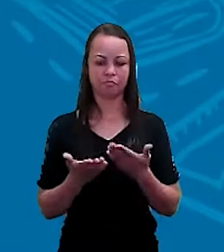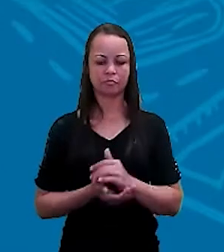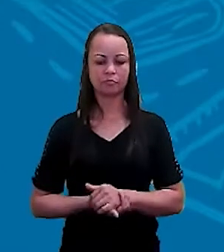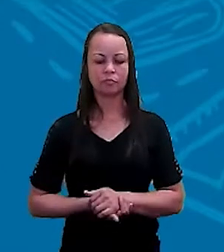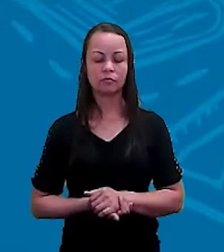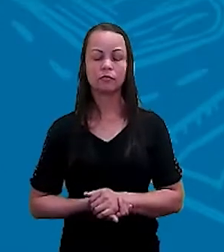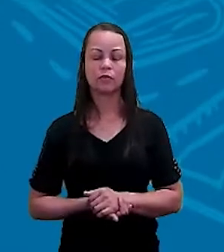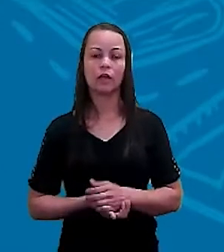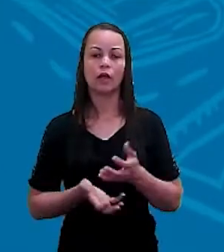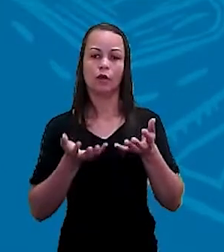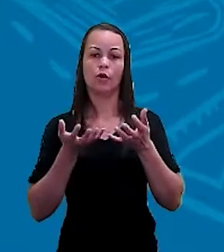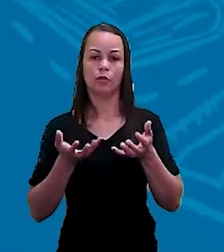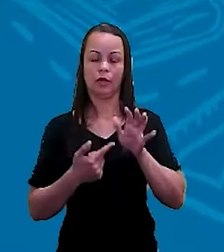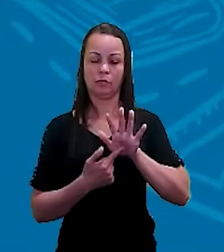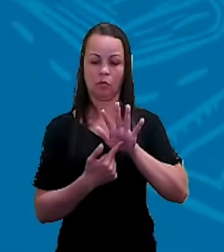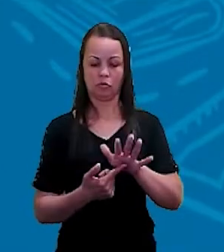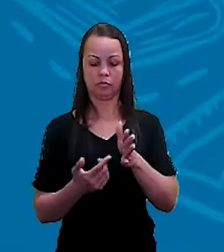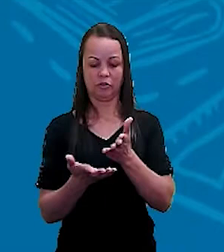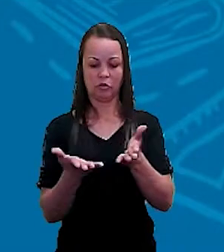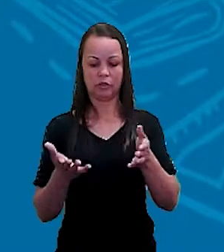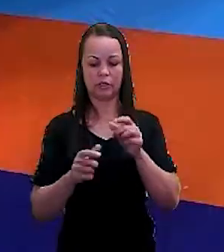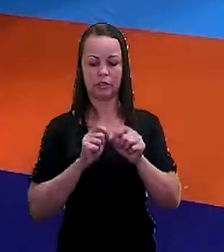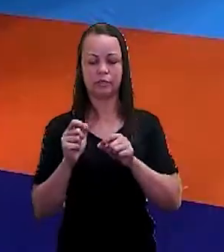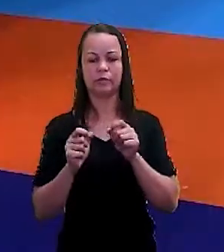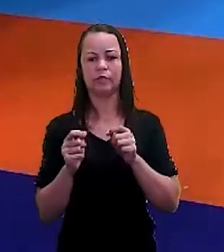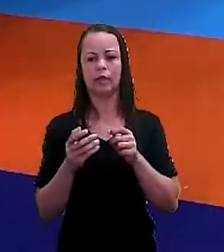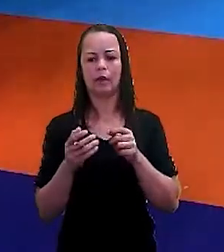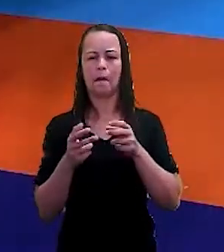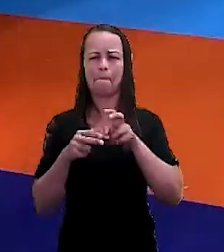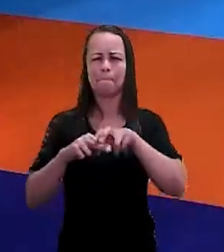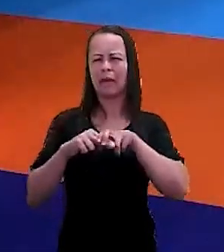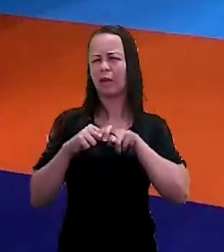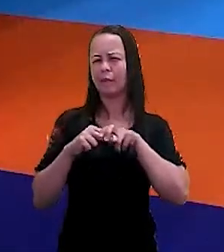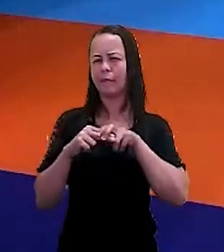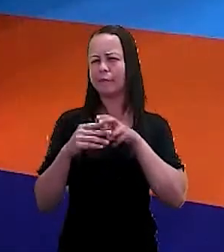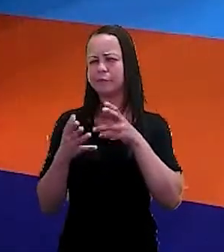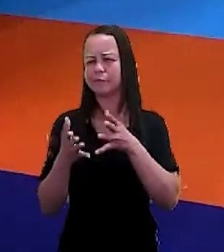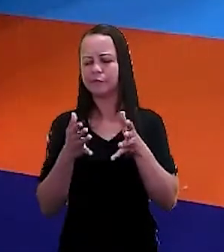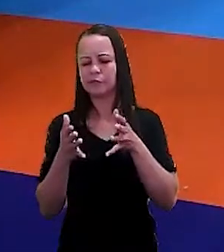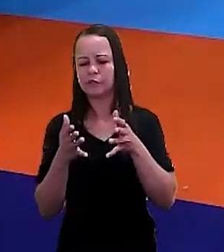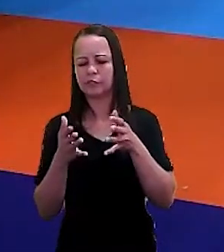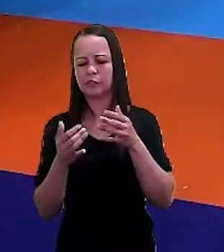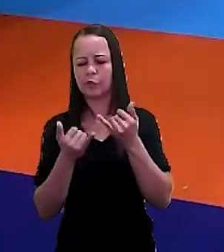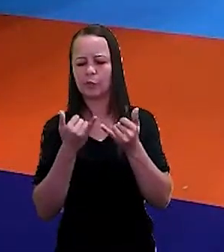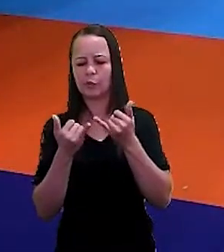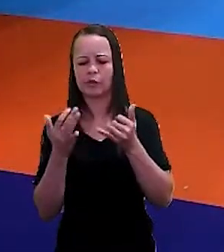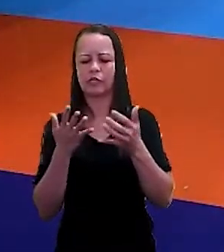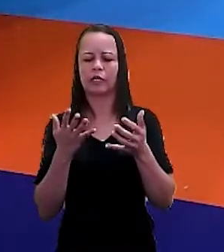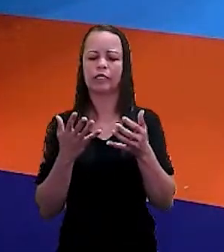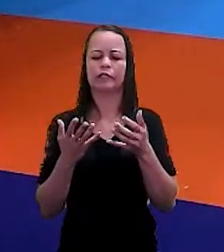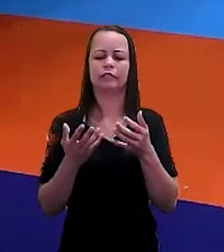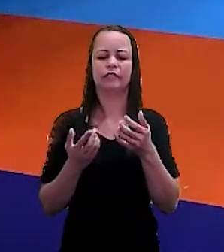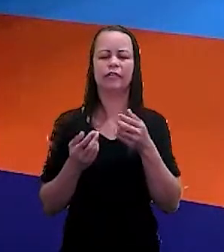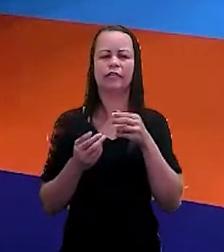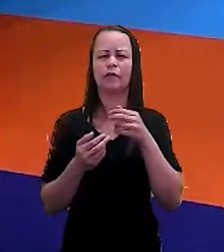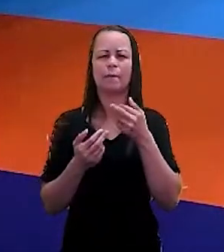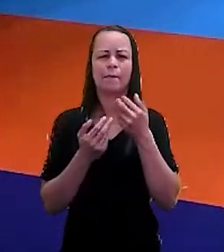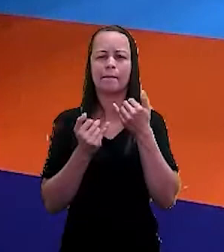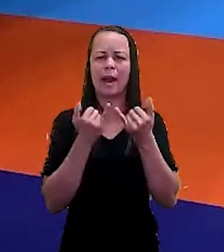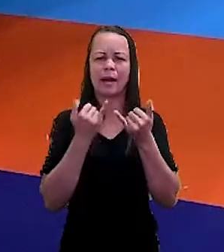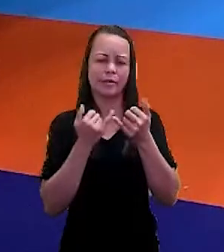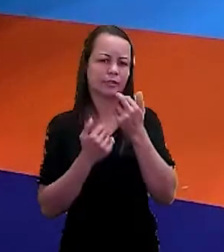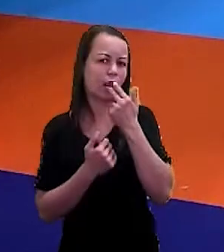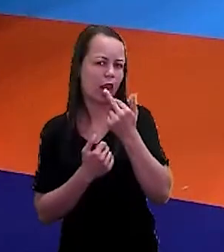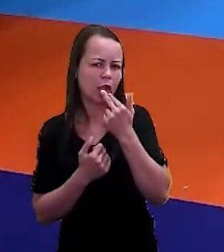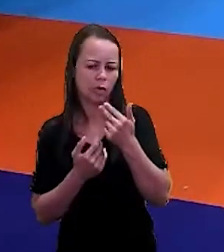eu quero destacar essa estrutura, que vocês estão vendo aqui, parece mais uma espécie de língua, né? Essa estrutura é uma glândula anexa. Lembra lá que a gente falou